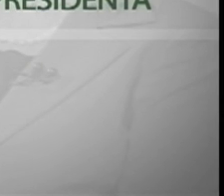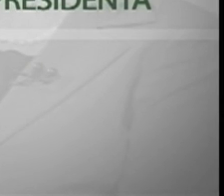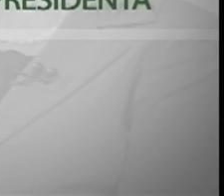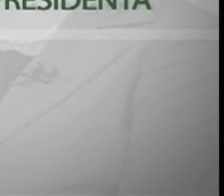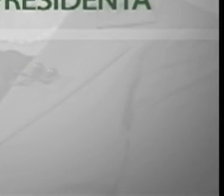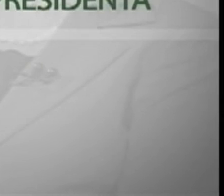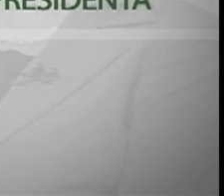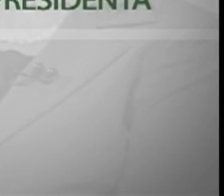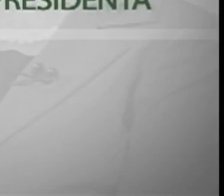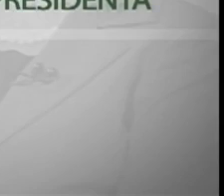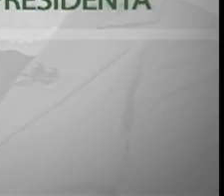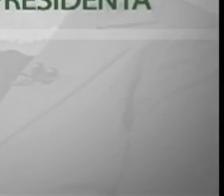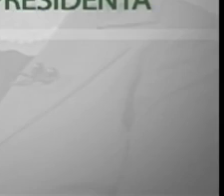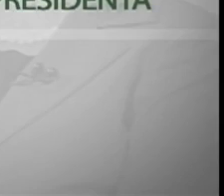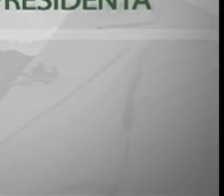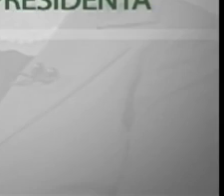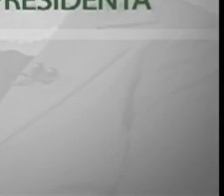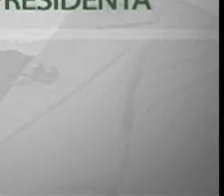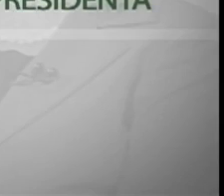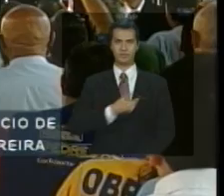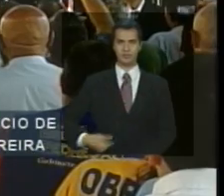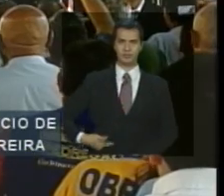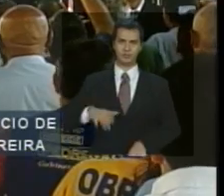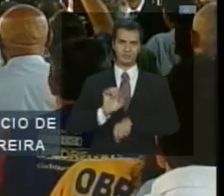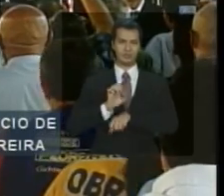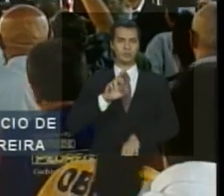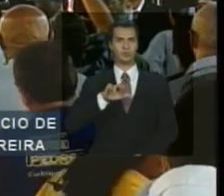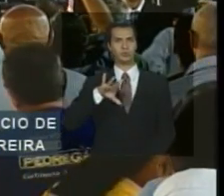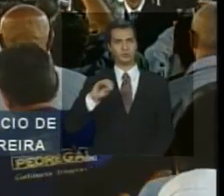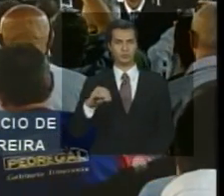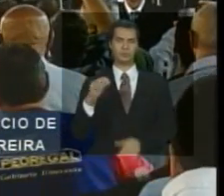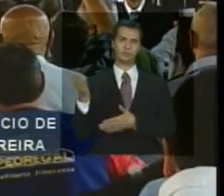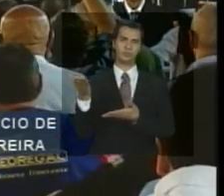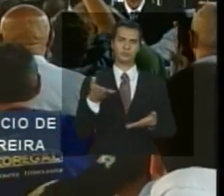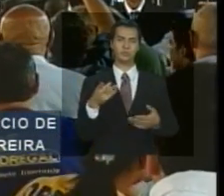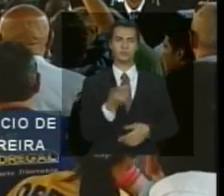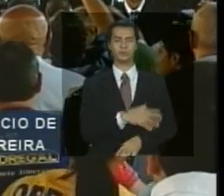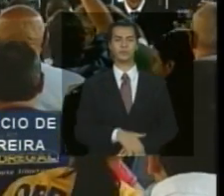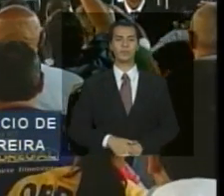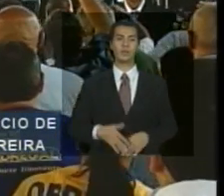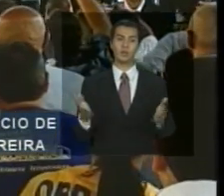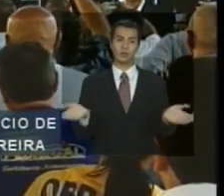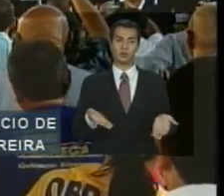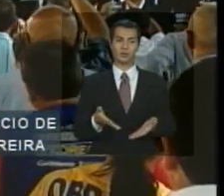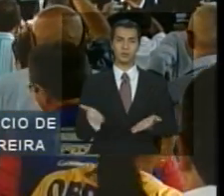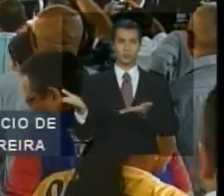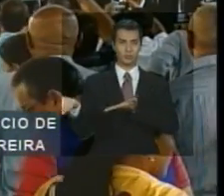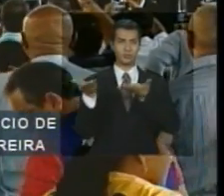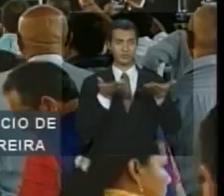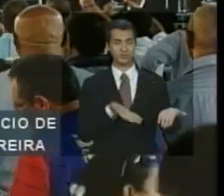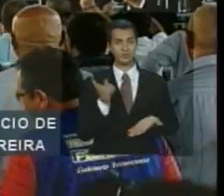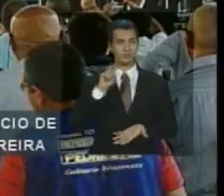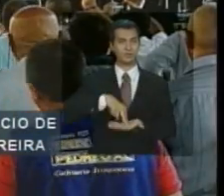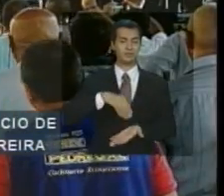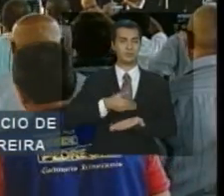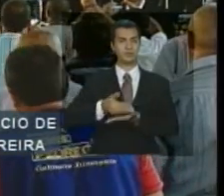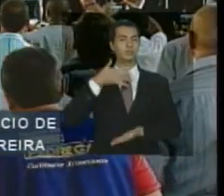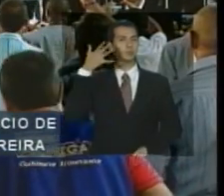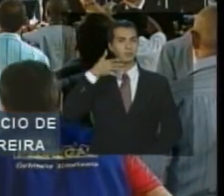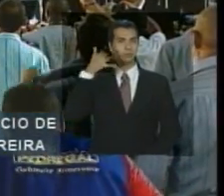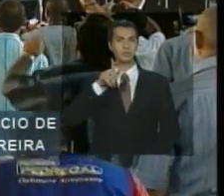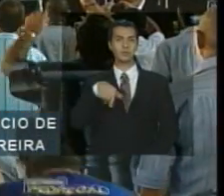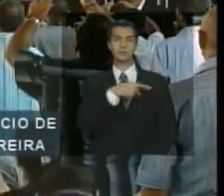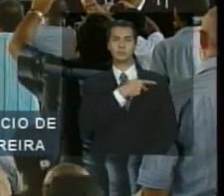Governador, até a Barra da Tijuca. Veja como foi. Ouviremos agora as palavras do prefeito da cidade do Rio de Janeiro, senhor Eduardo